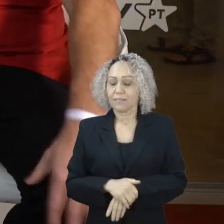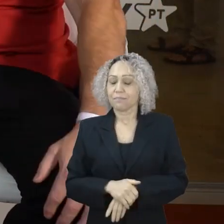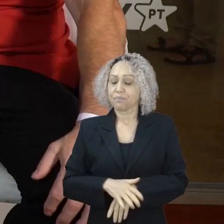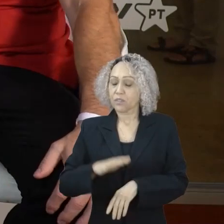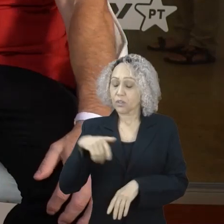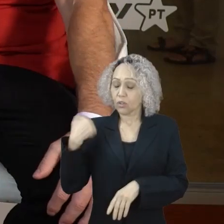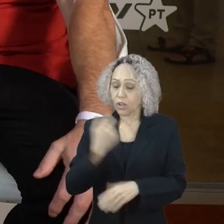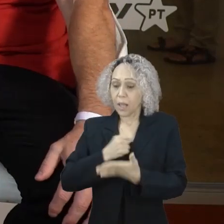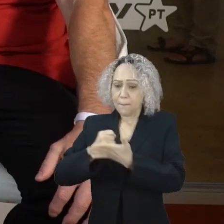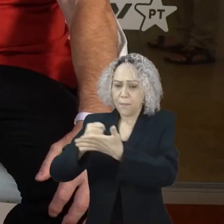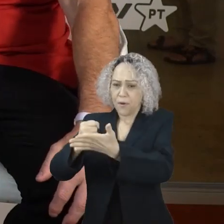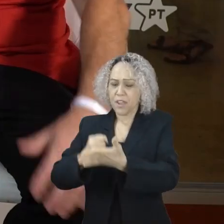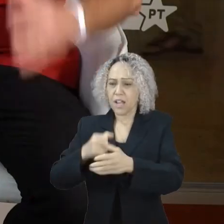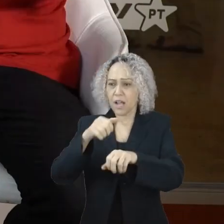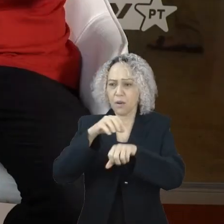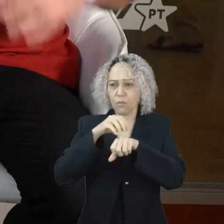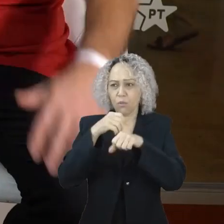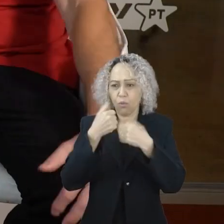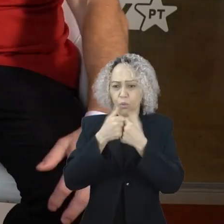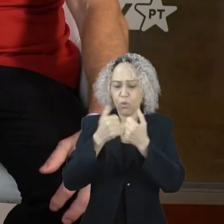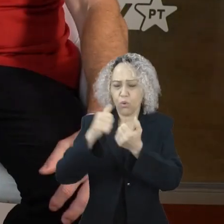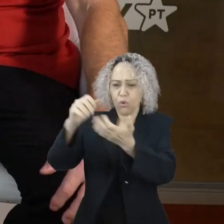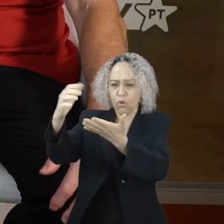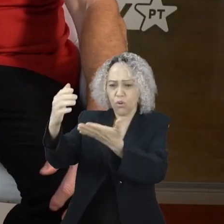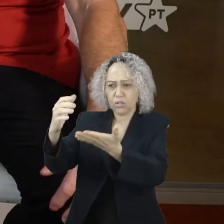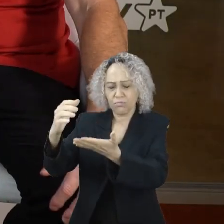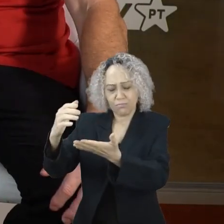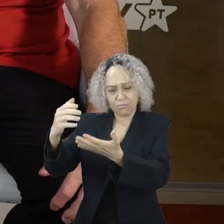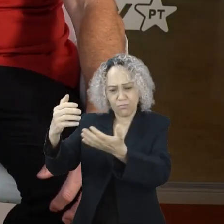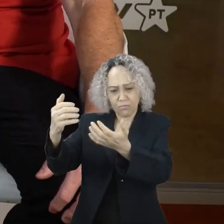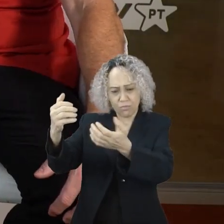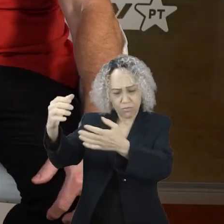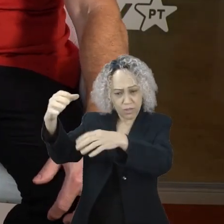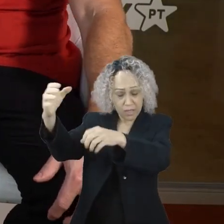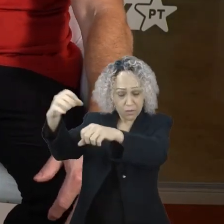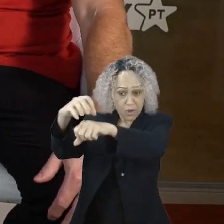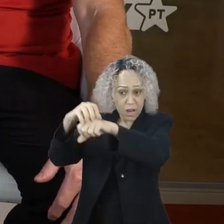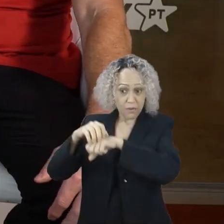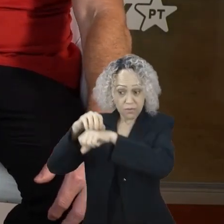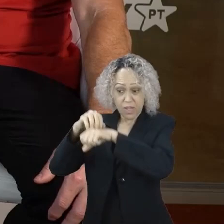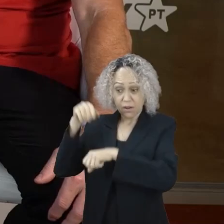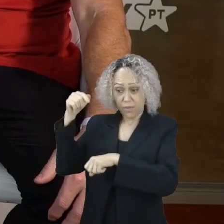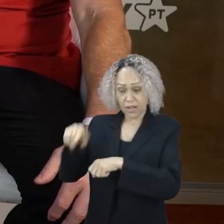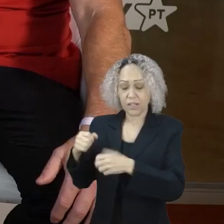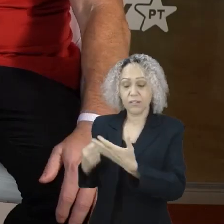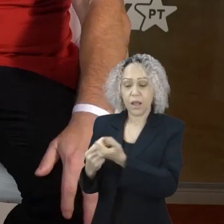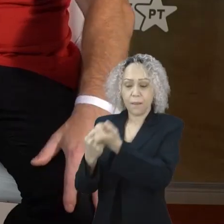apoio, procuramos organizar, mandar um abraço especial aí aos paranaenses.